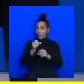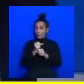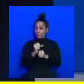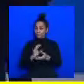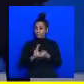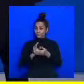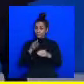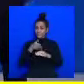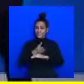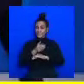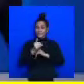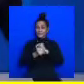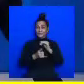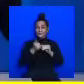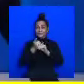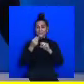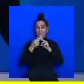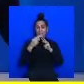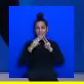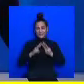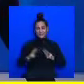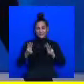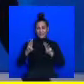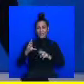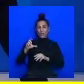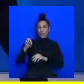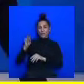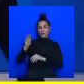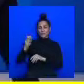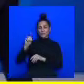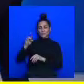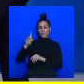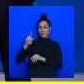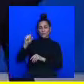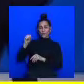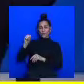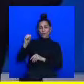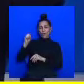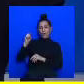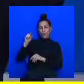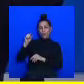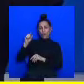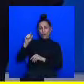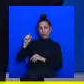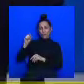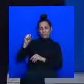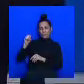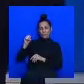está acumulado acessando a página da Caixa, loterias.caixa.gov.br.